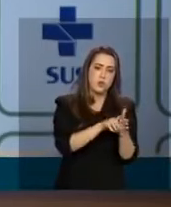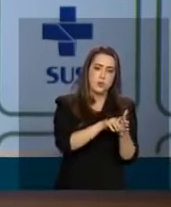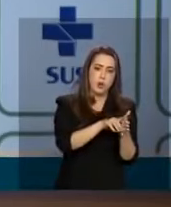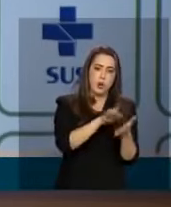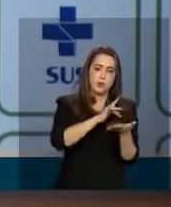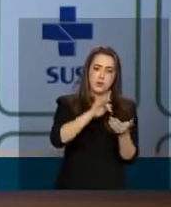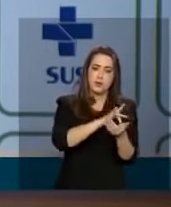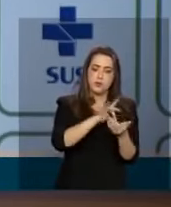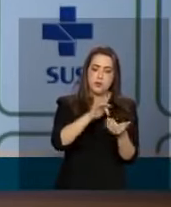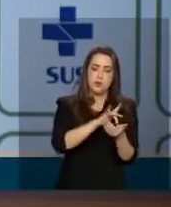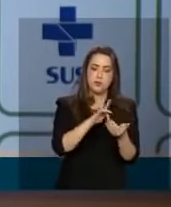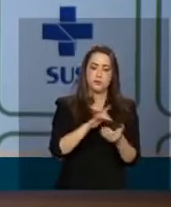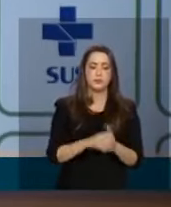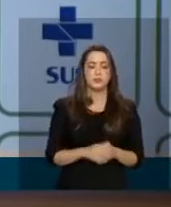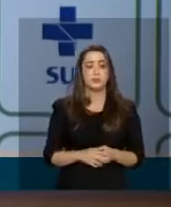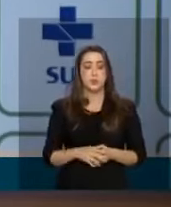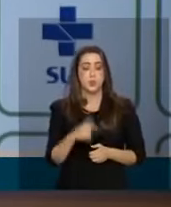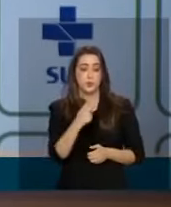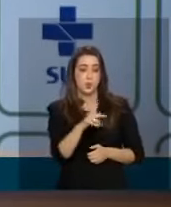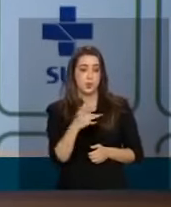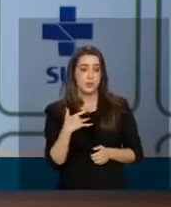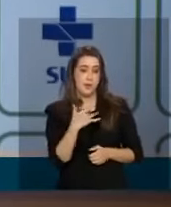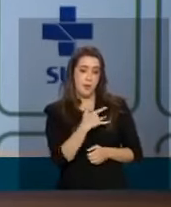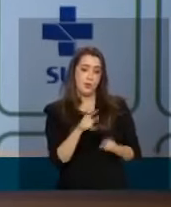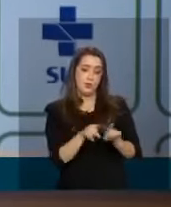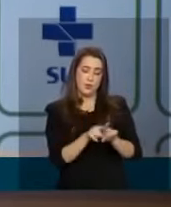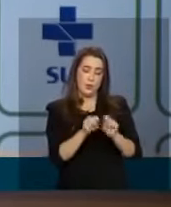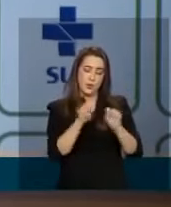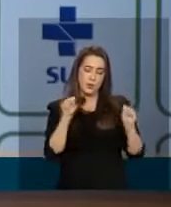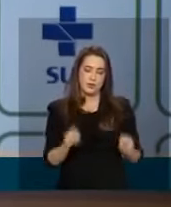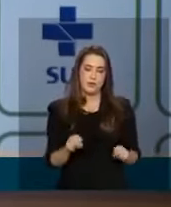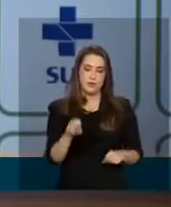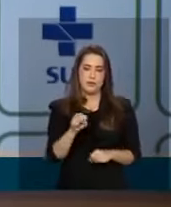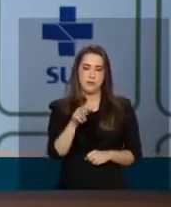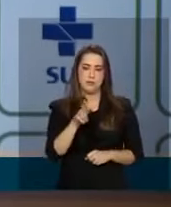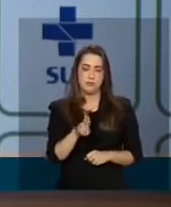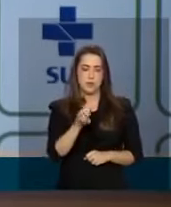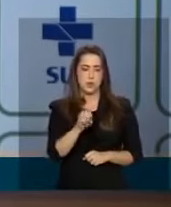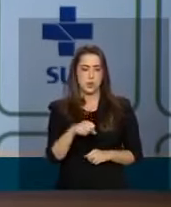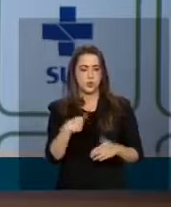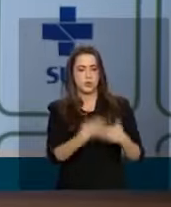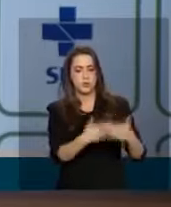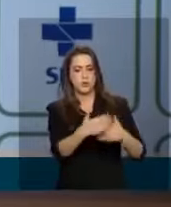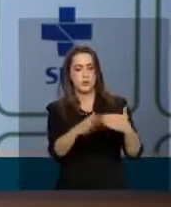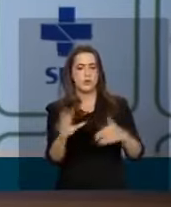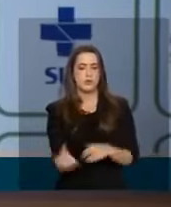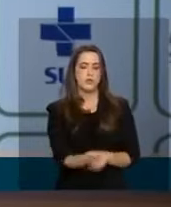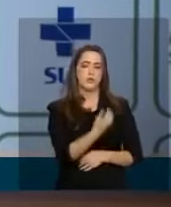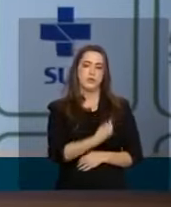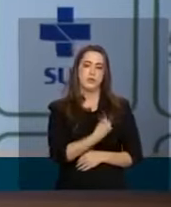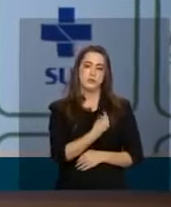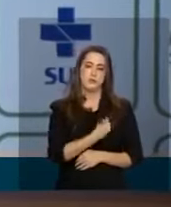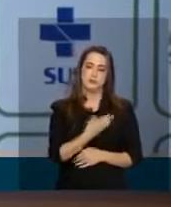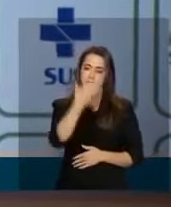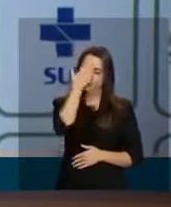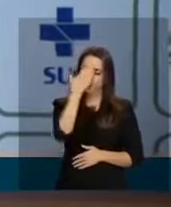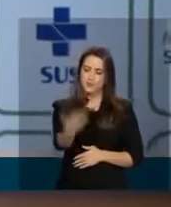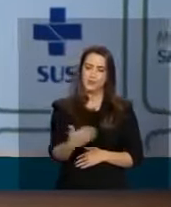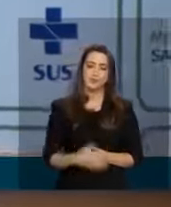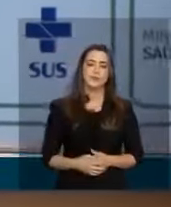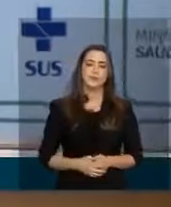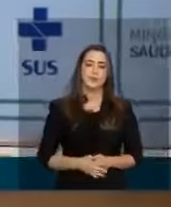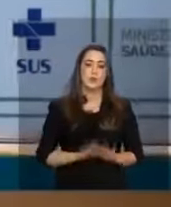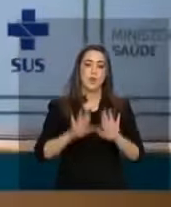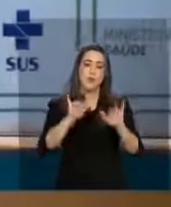o nosso Sistema Único de Saúde. E assim nós vamos avançando e salvando vidas. Muito obrigado.